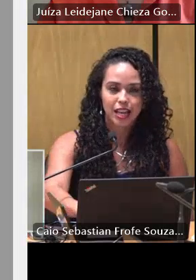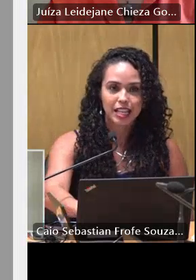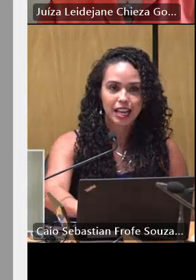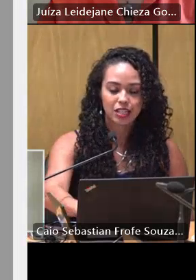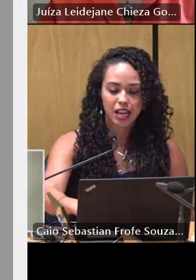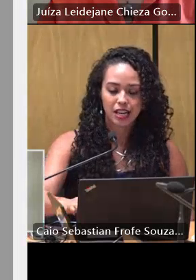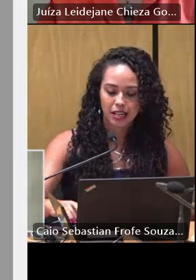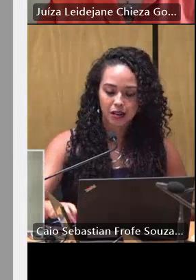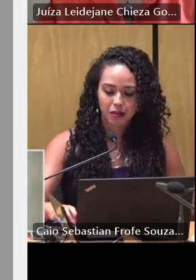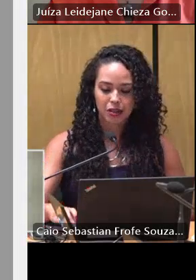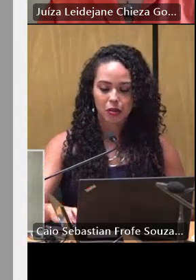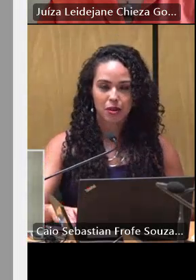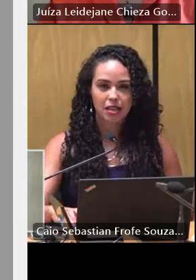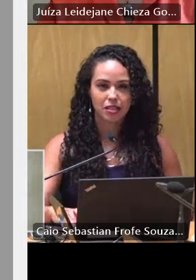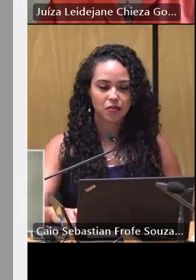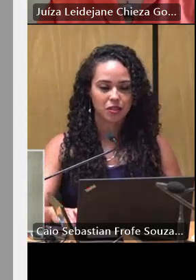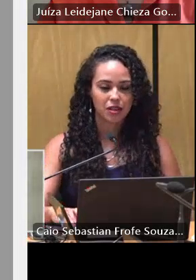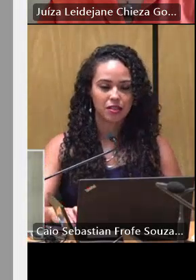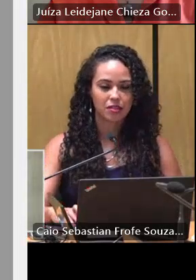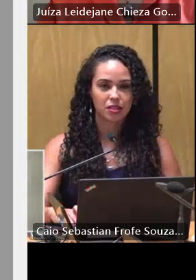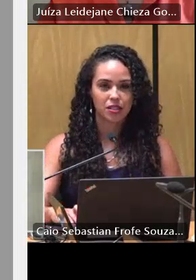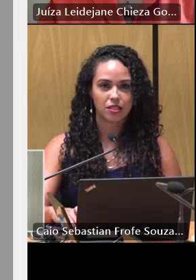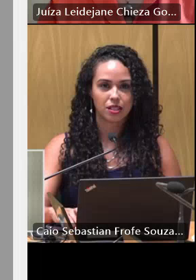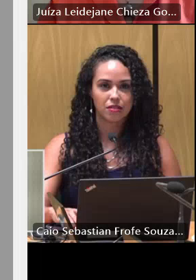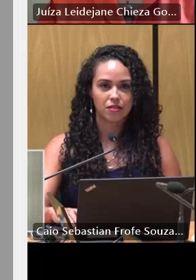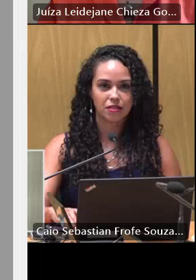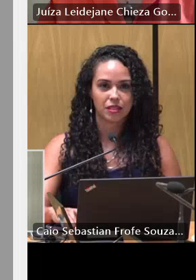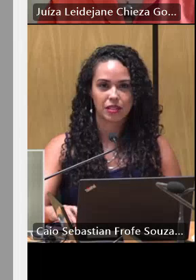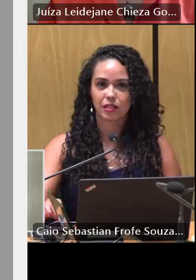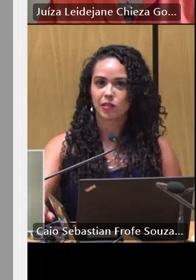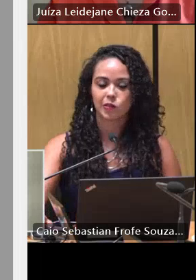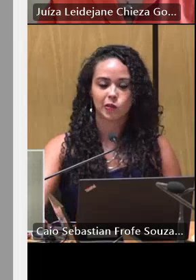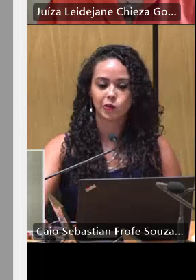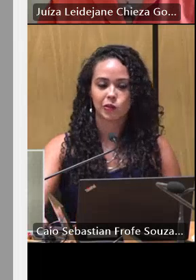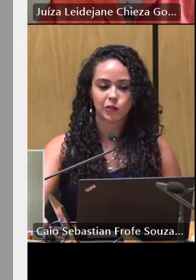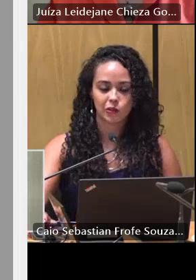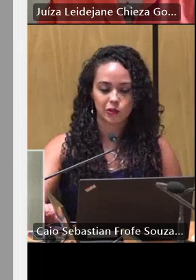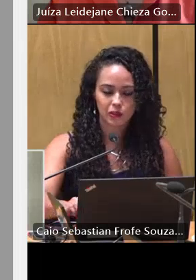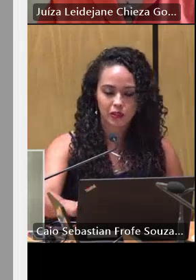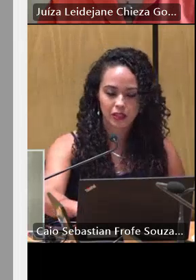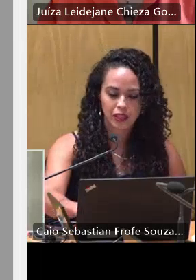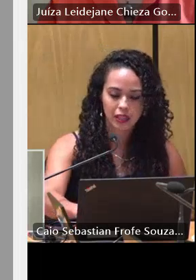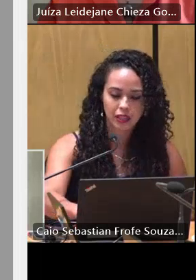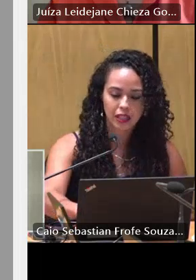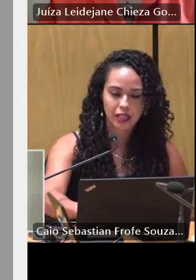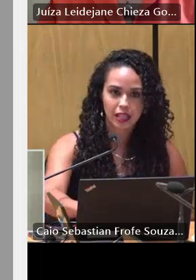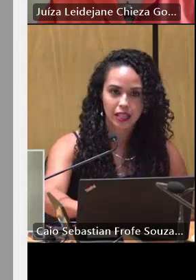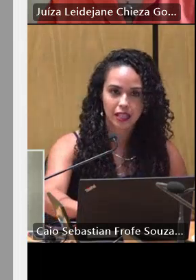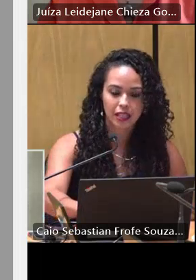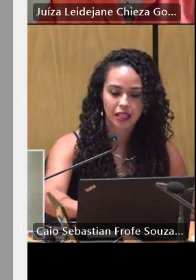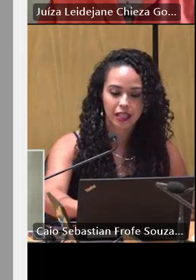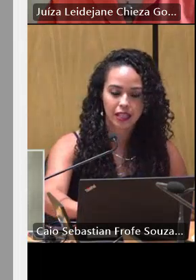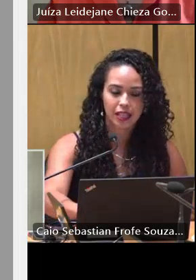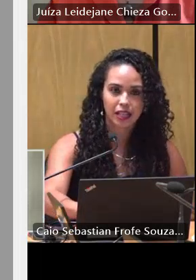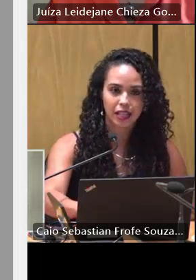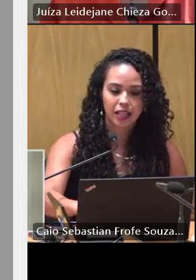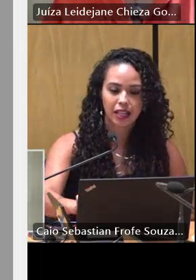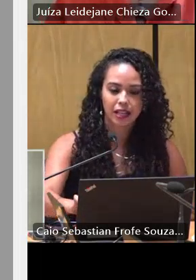está em tela cheia daqui eu consigo passar vocês visualizam direitinho hum hum hum não aqui tá